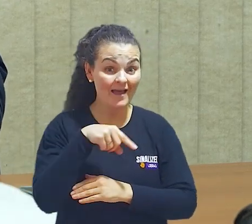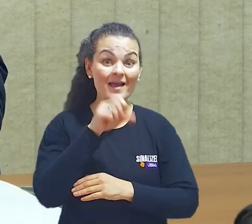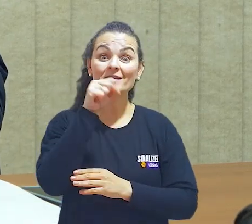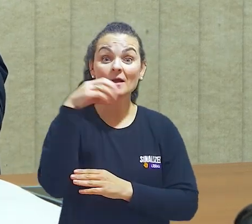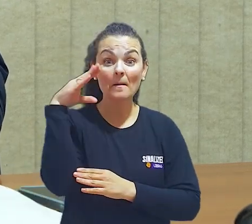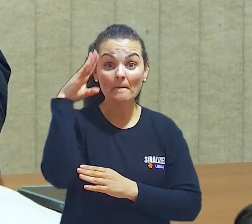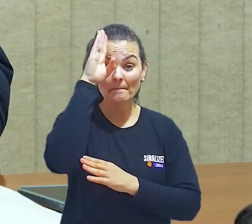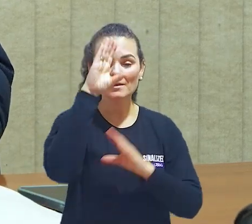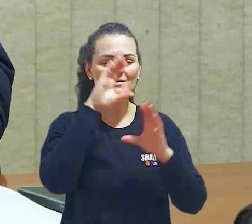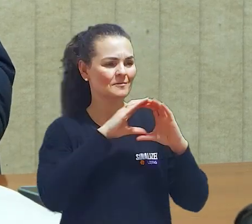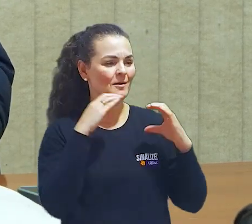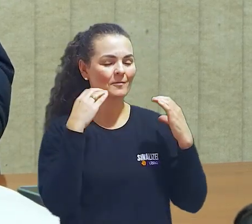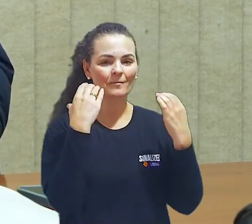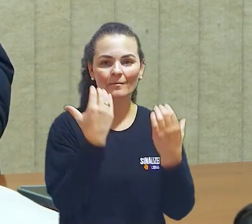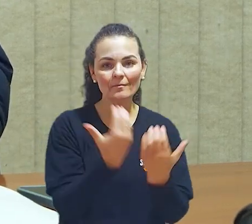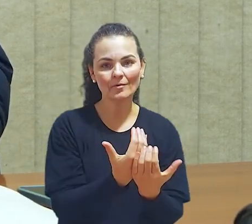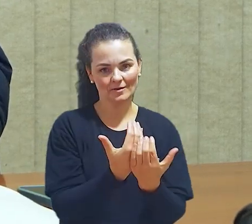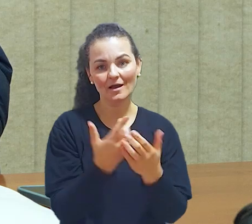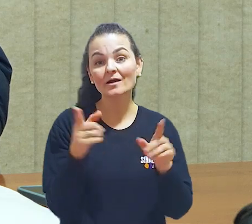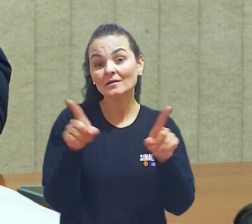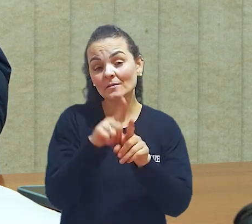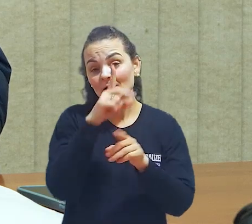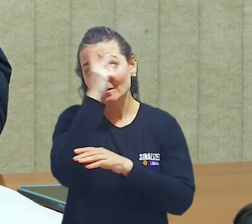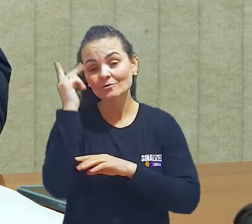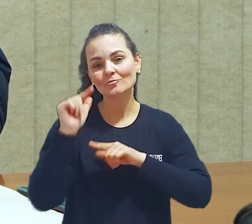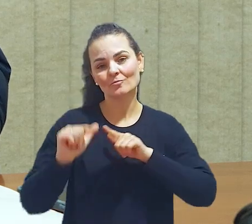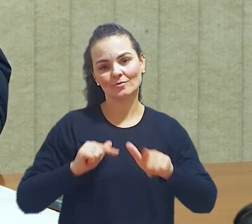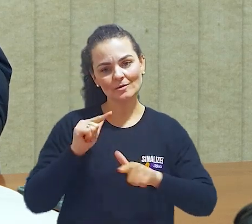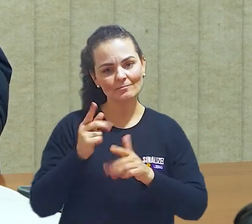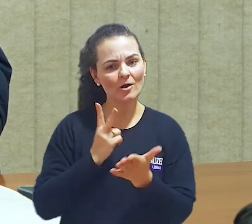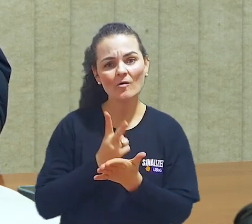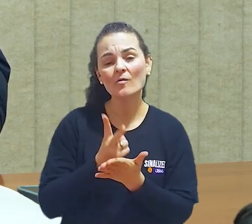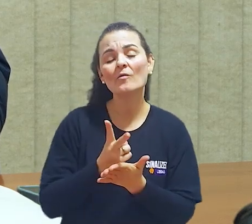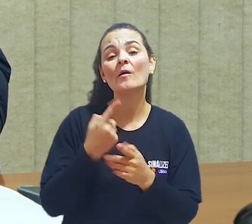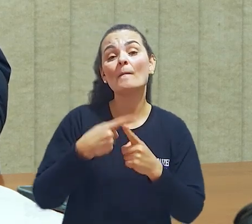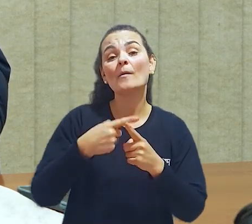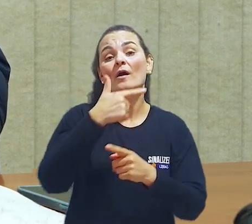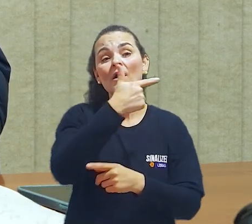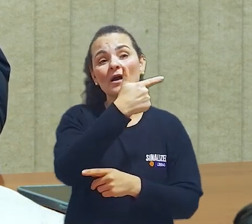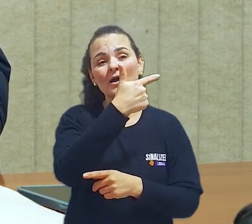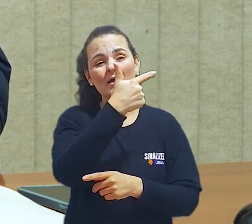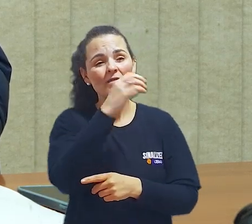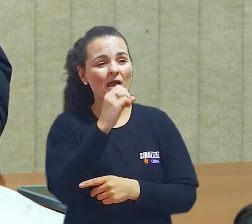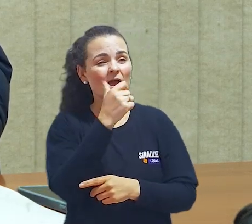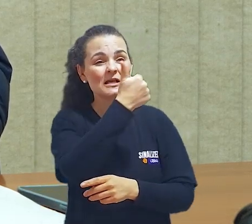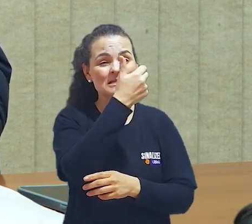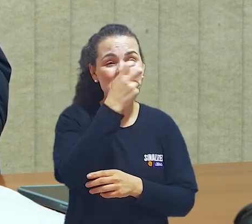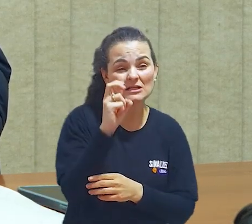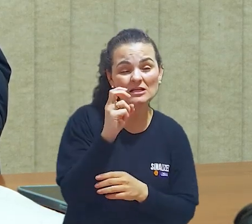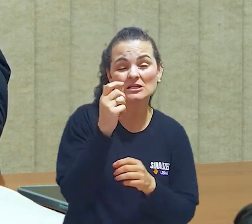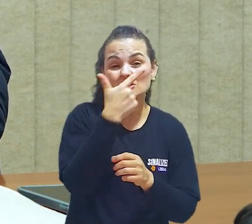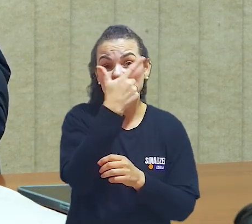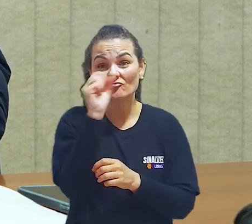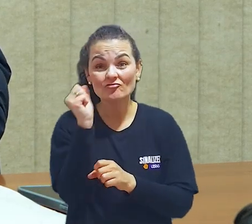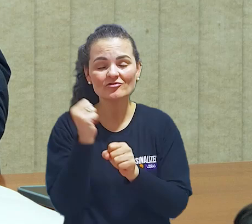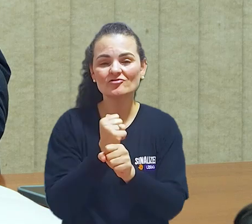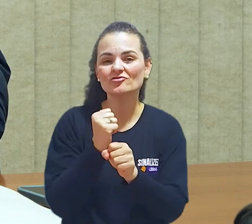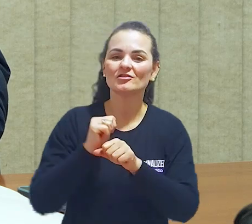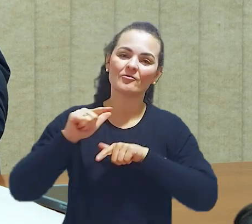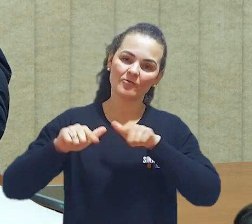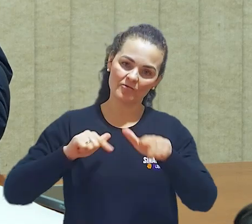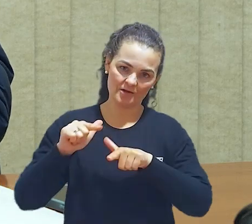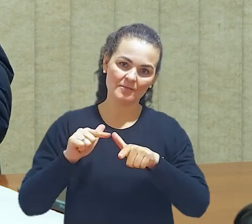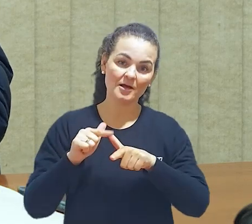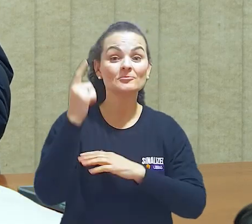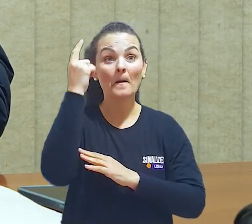também para os servidores que aqui eles continuam por 10, 15, 20 anos trabalhando. Então nós temos que pensar uma Câmara